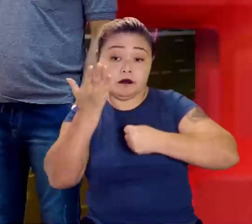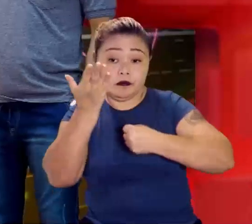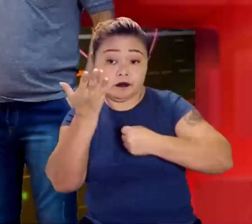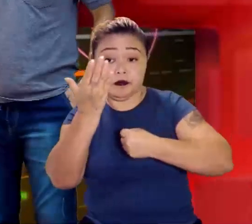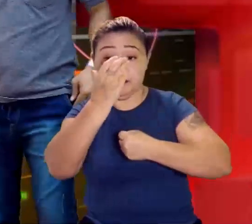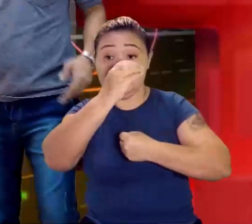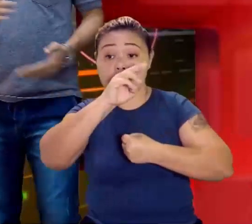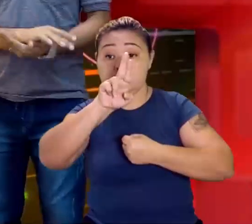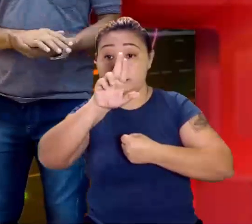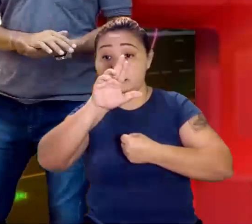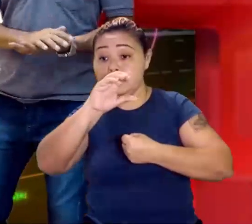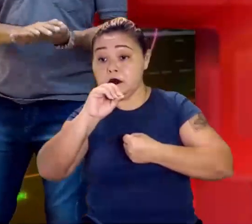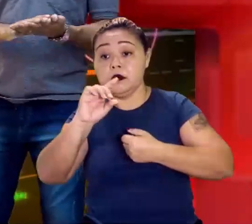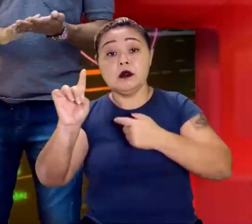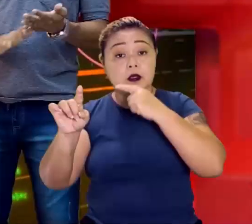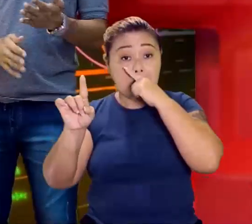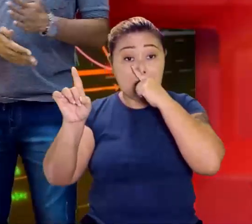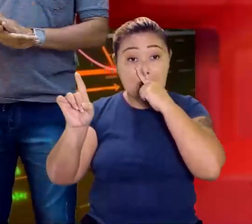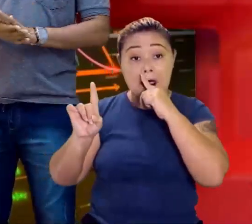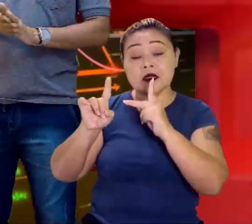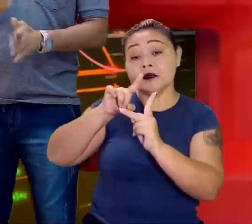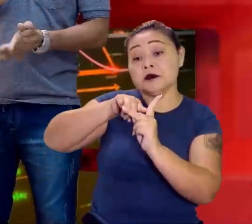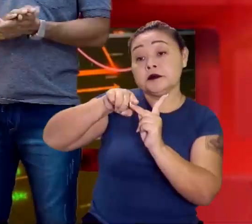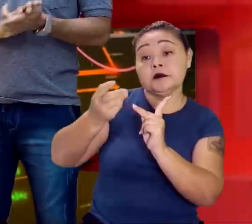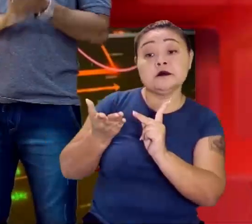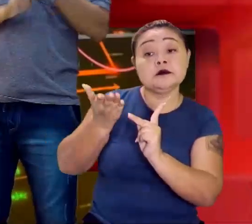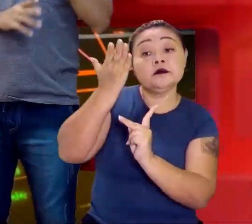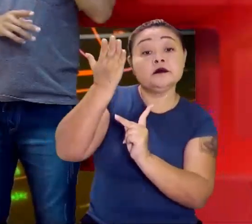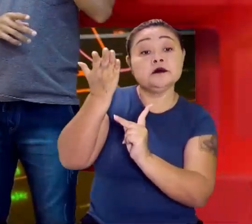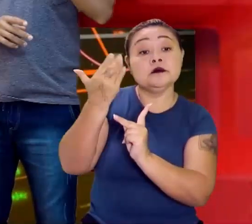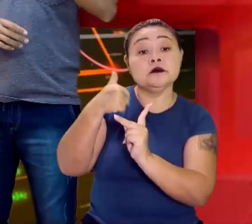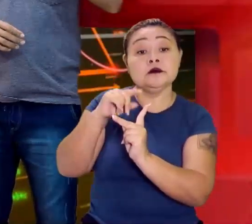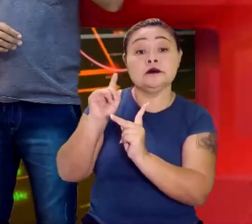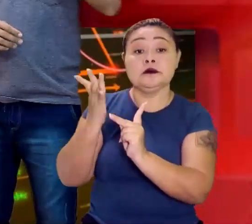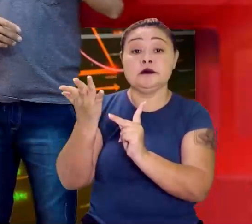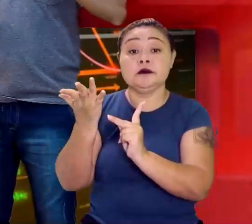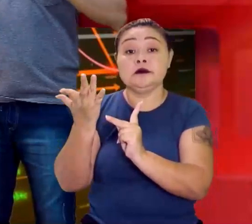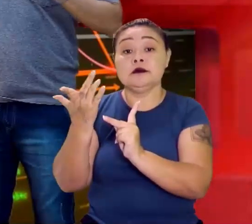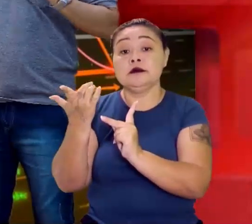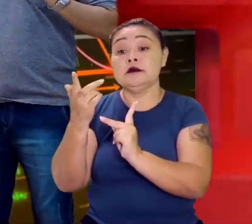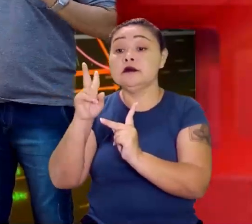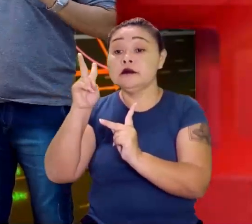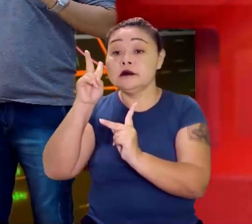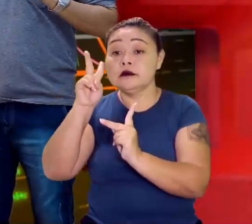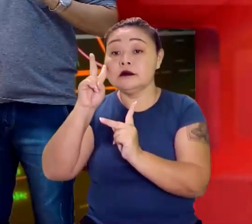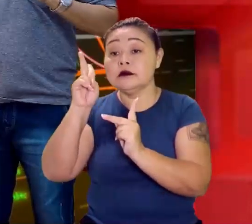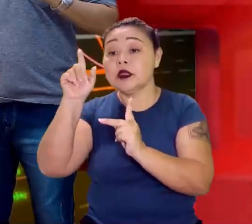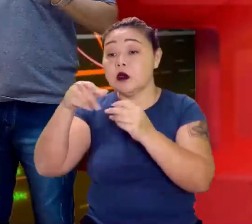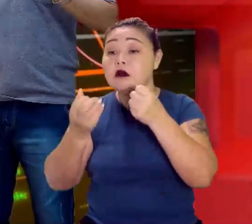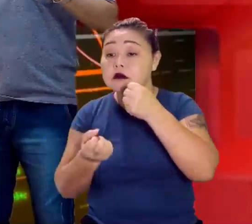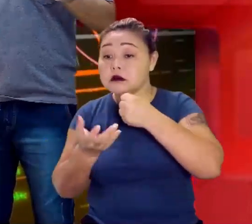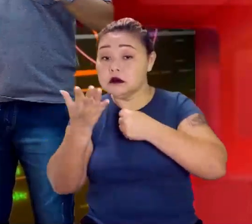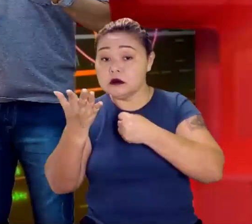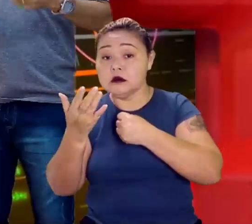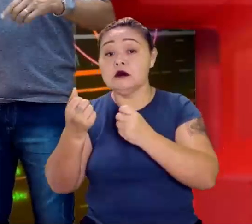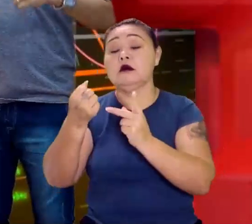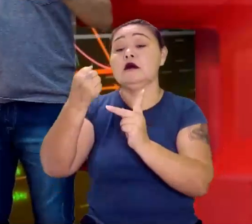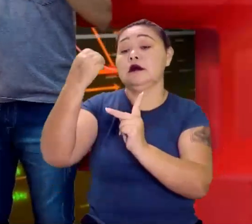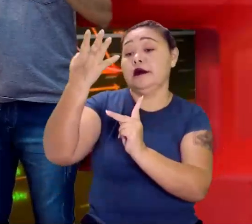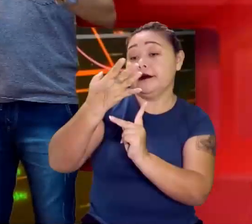então raiz cúbica. E se o índice for maior que 3? Aí nós vamos ler igual na potência, não é? Raiz